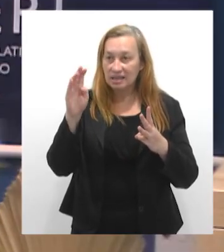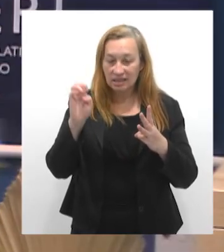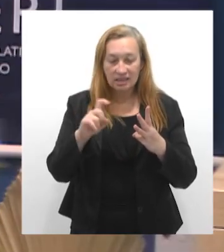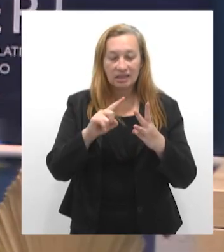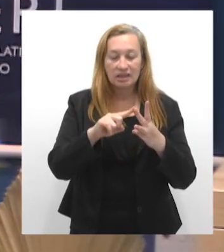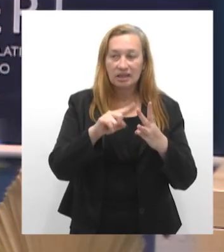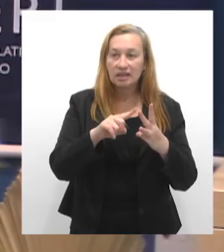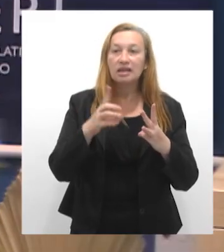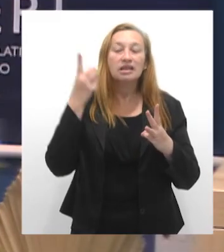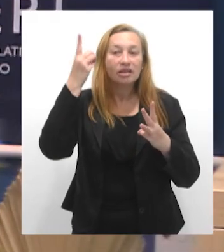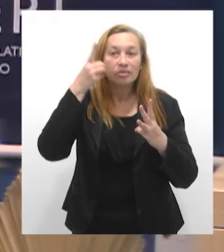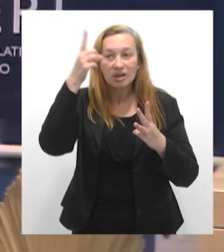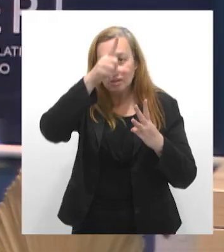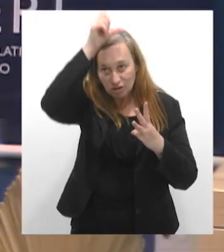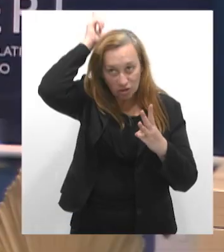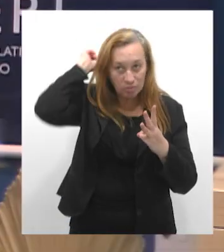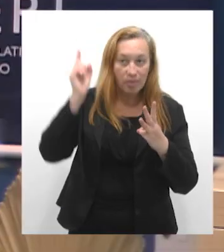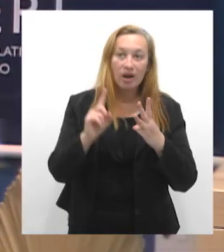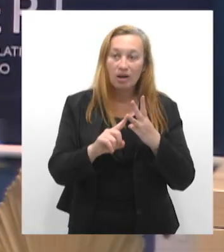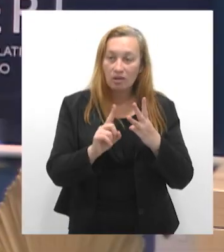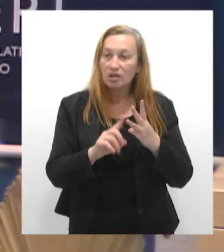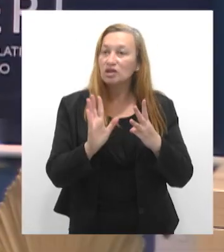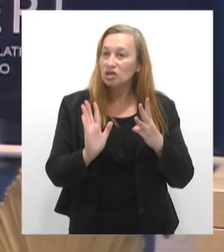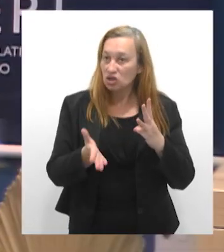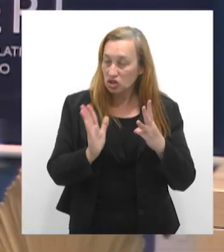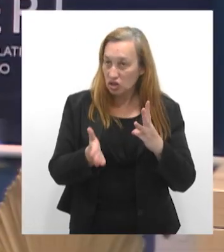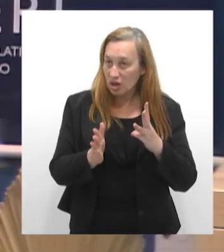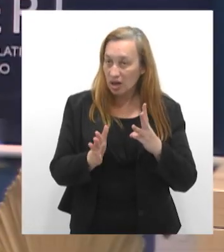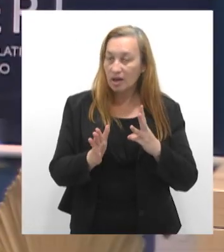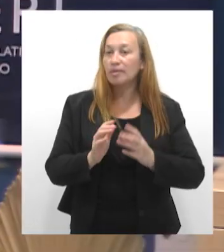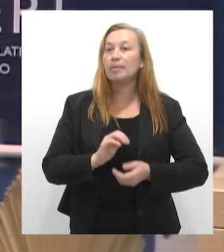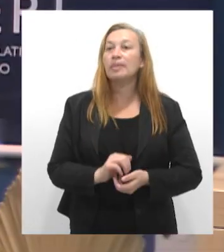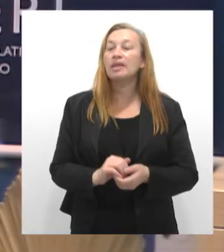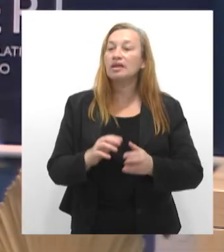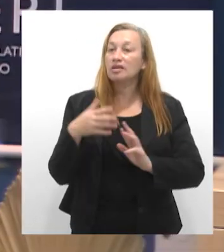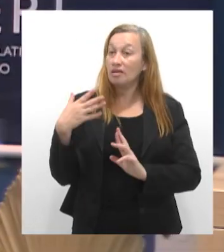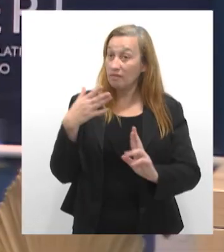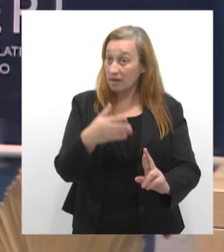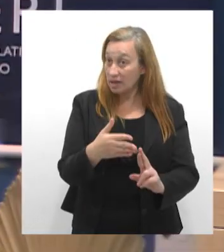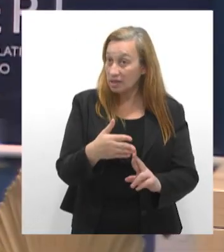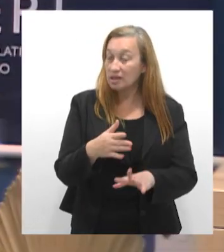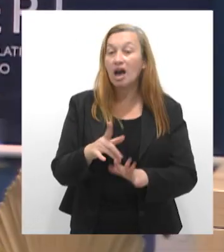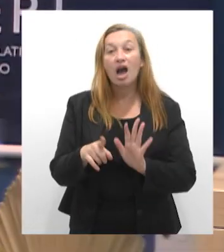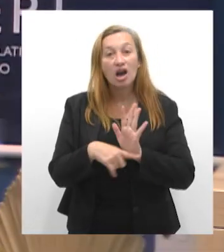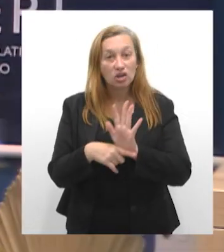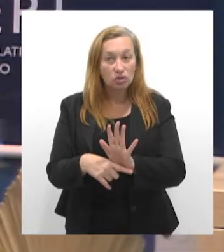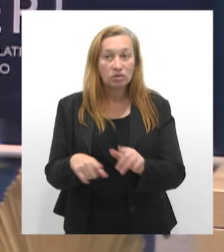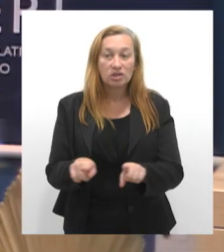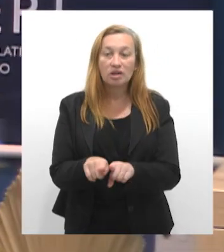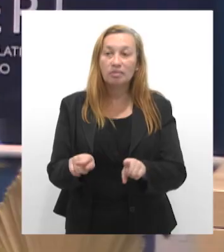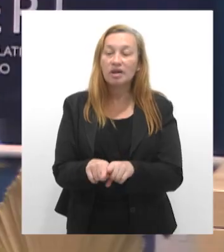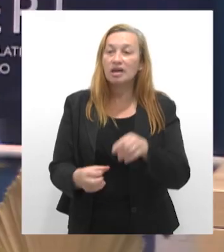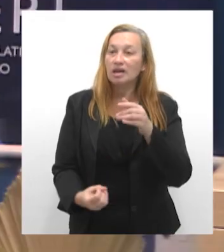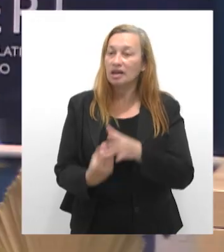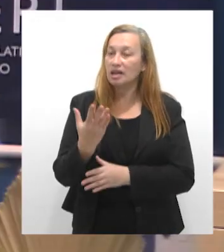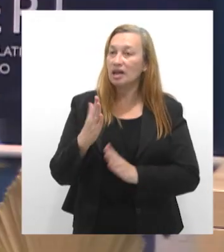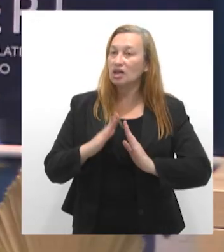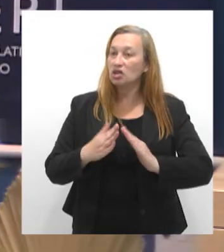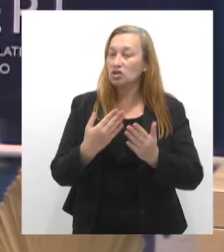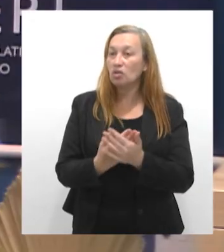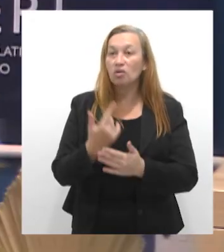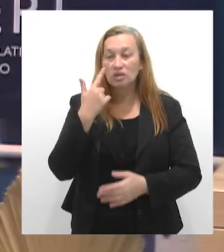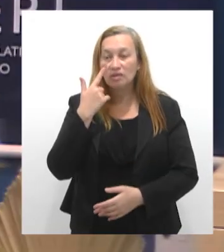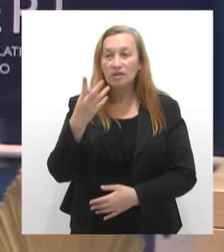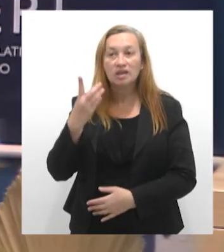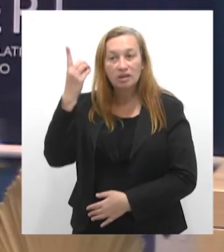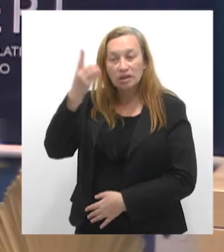da Rocha, já na época uma das figuras de referência. E isso ajuda também a construir a escola. Quando você vê deputados